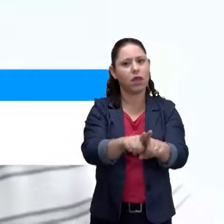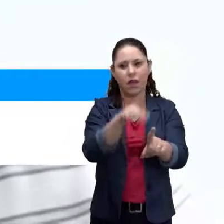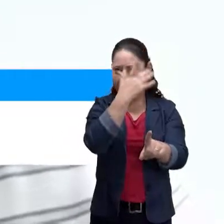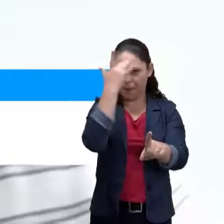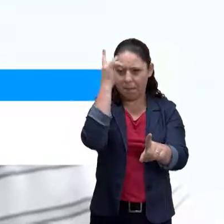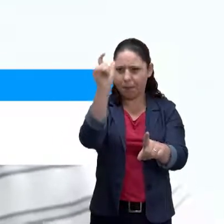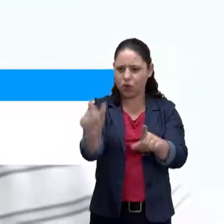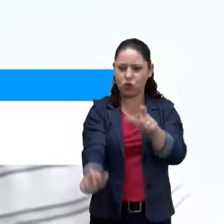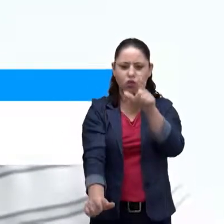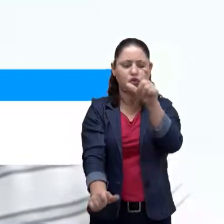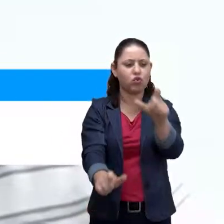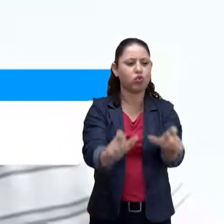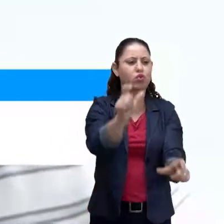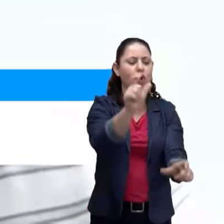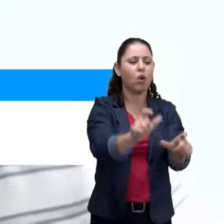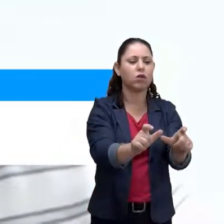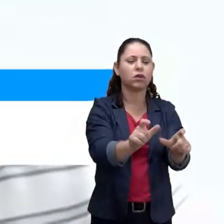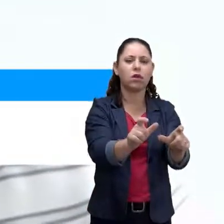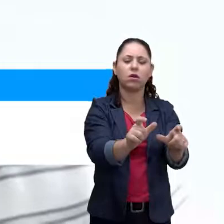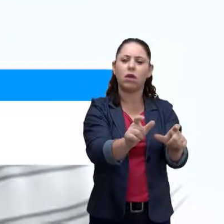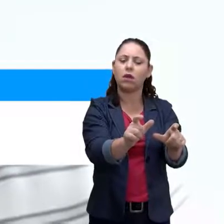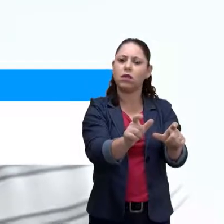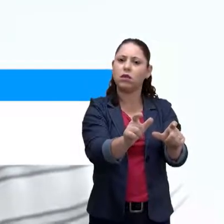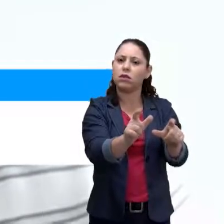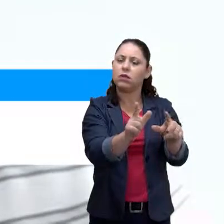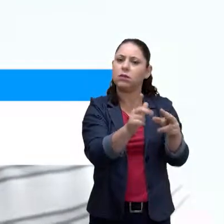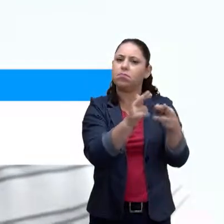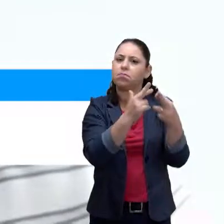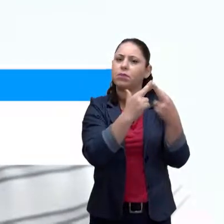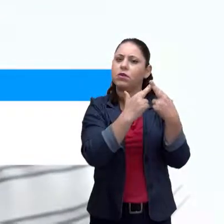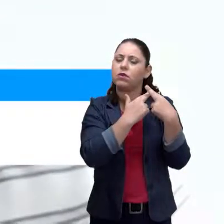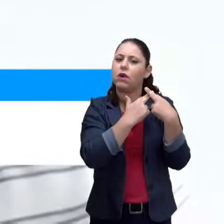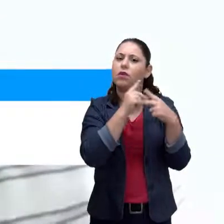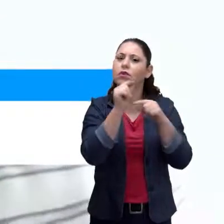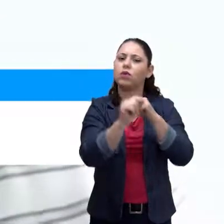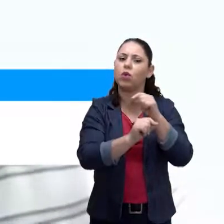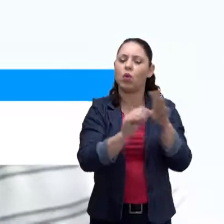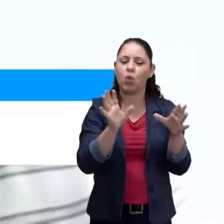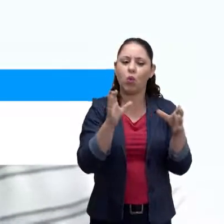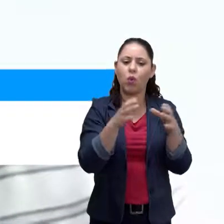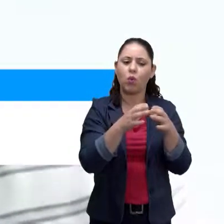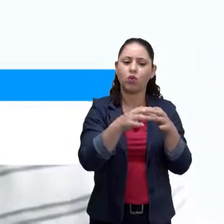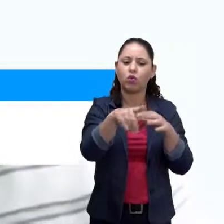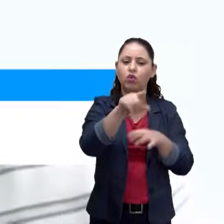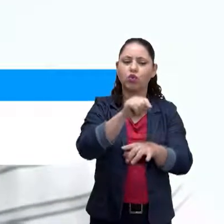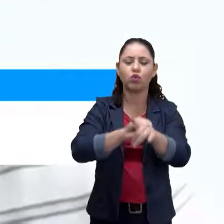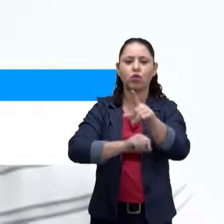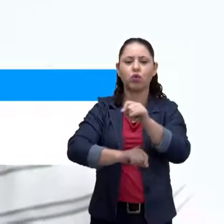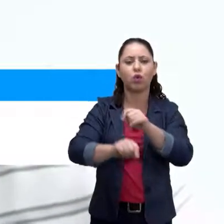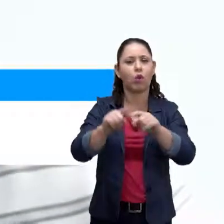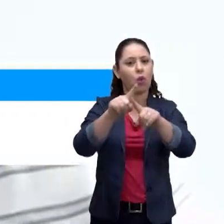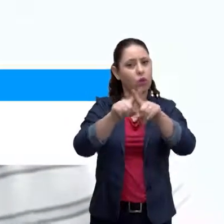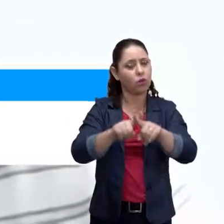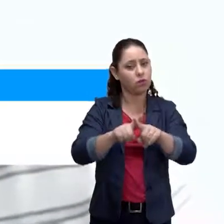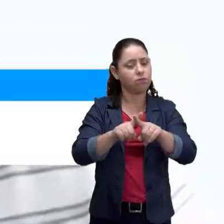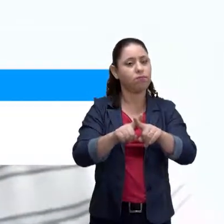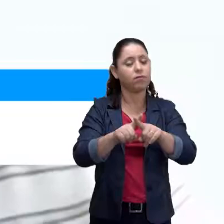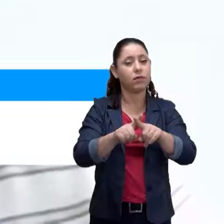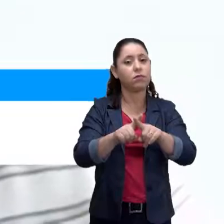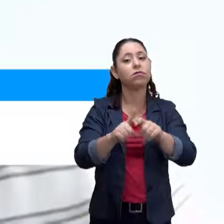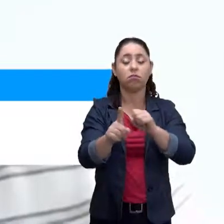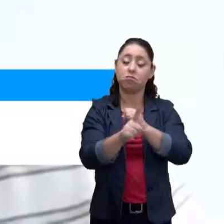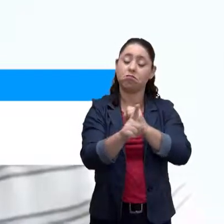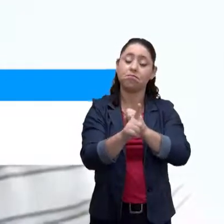também pessoas responsáveis pelo processo seletivo e fomos muito